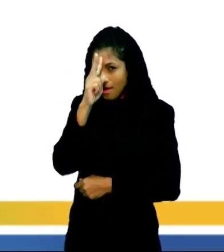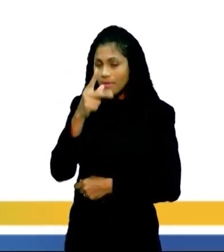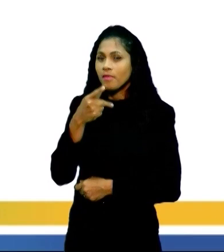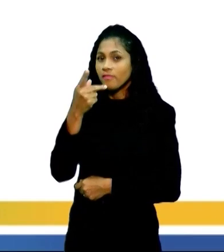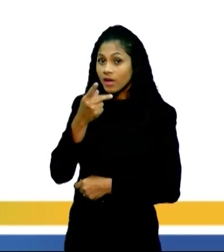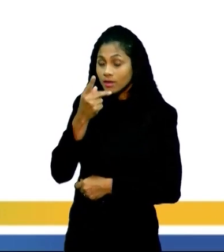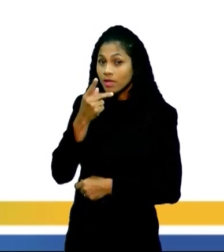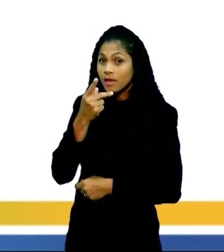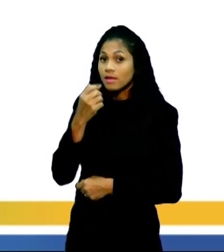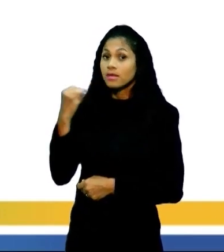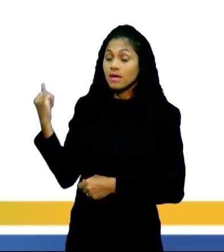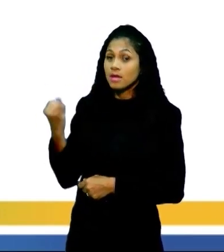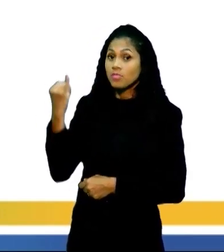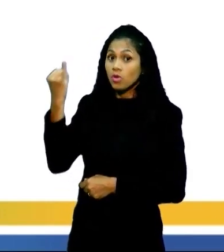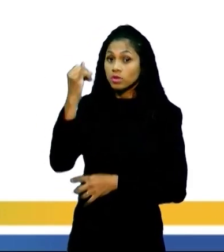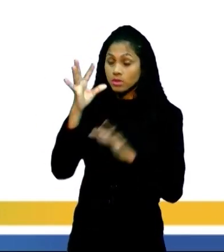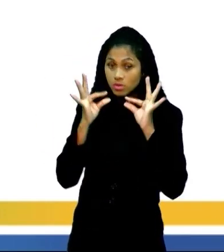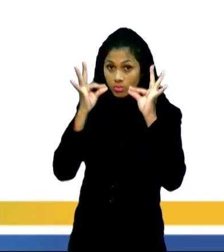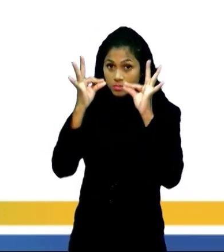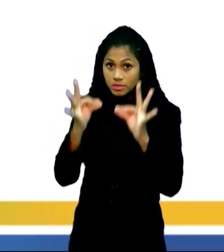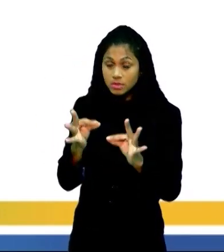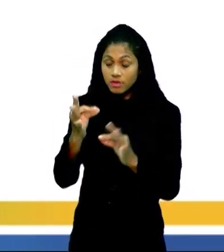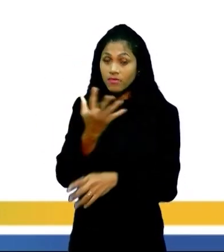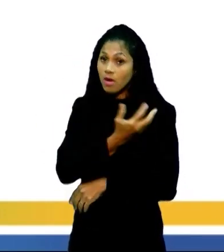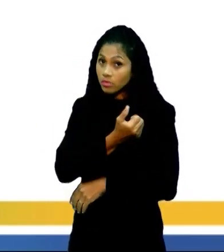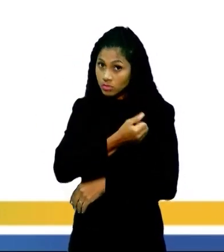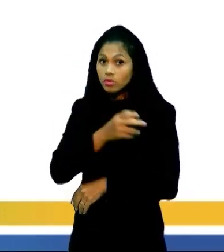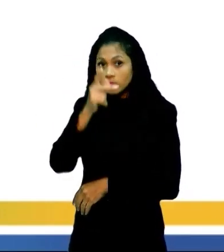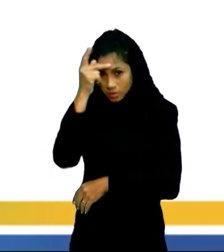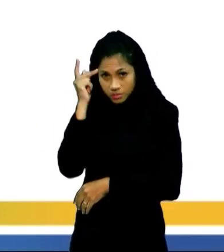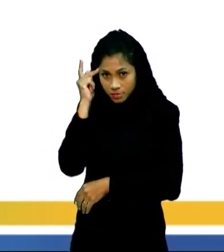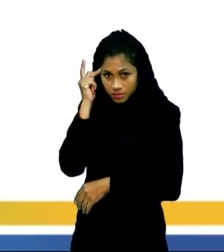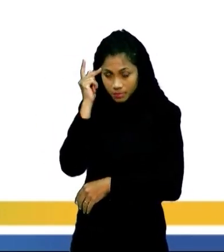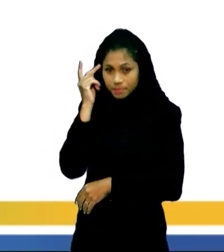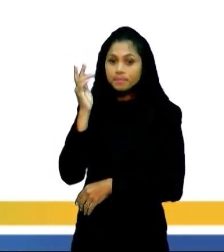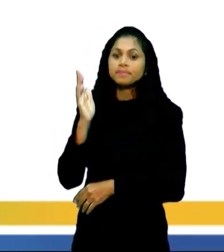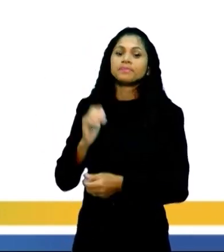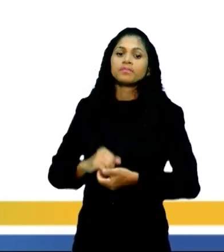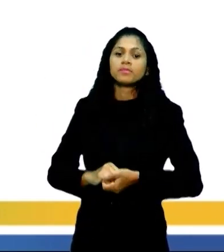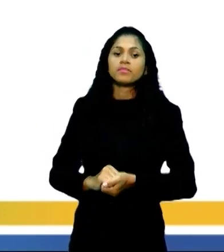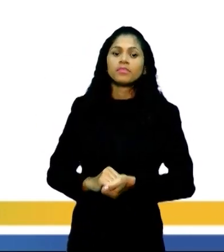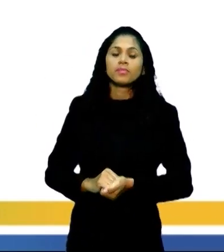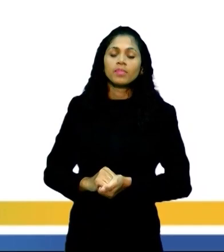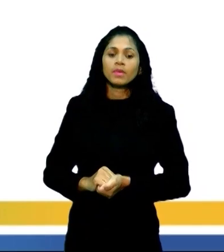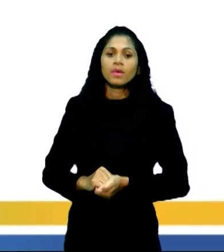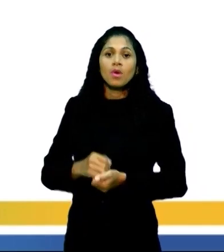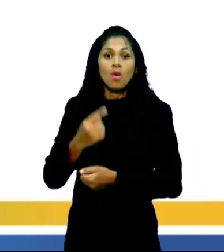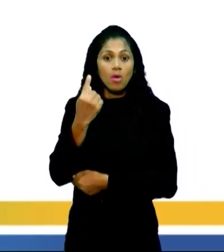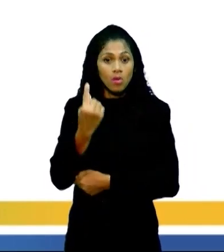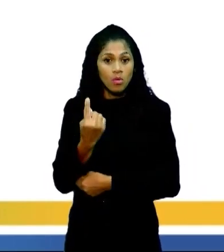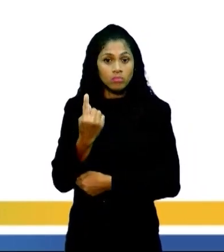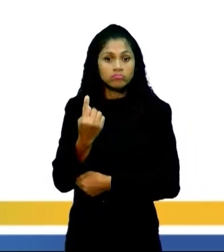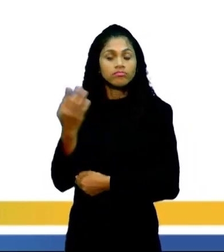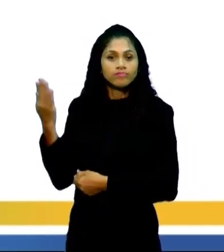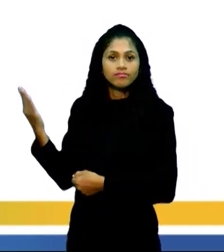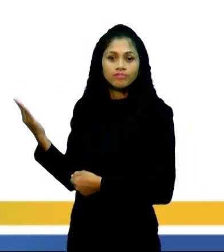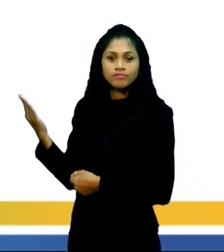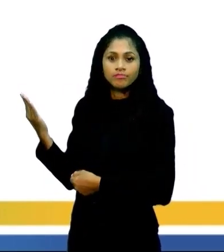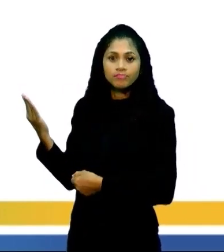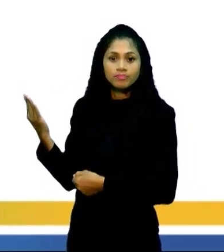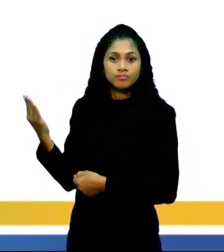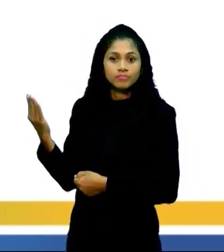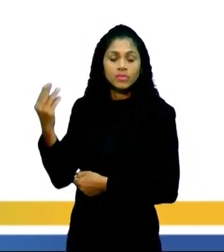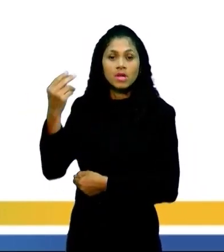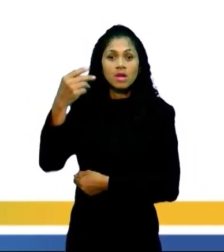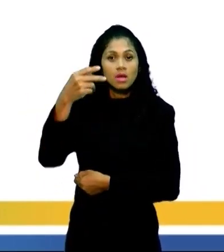pessoas são 100. O que diz o primeiro? O procedimento é de